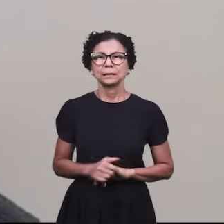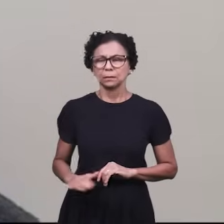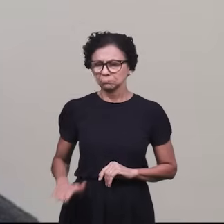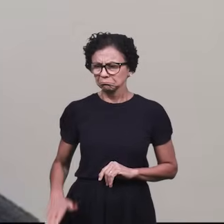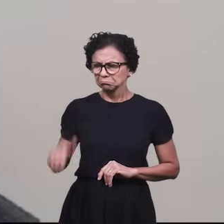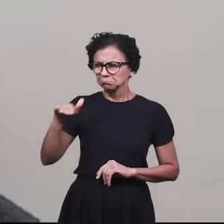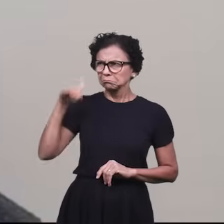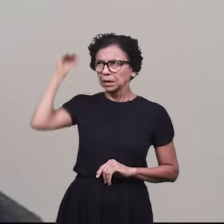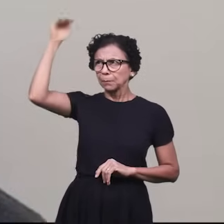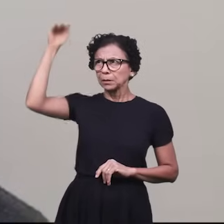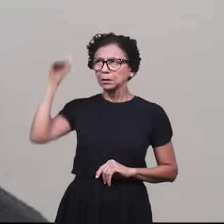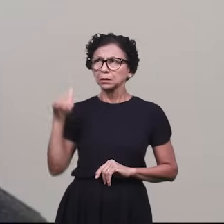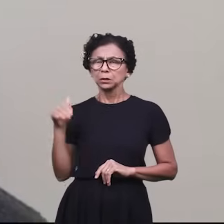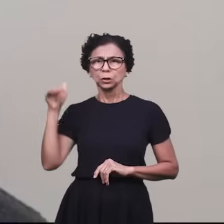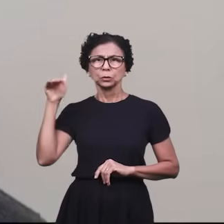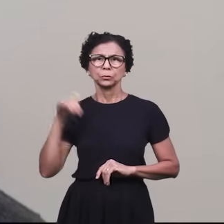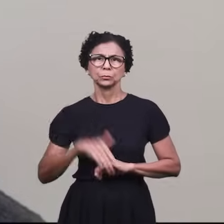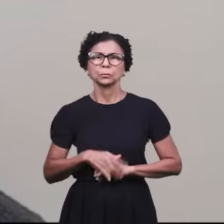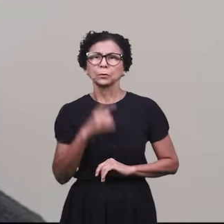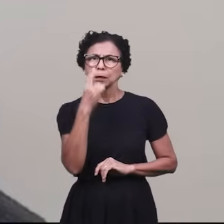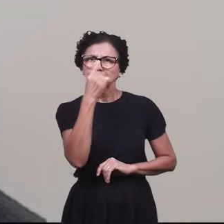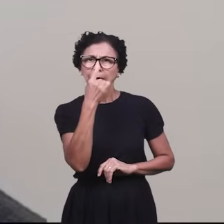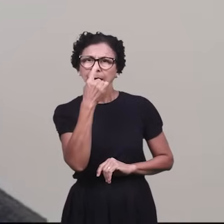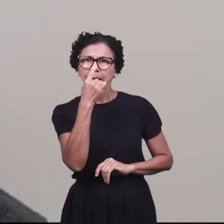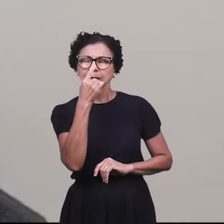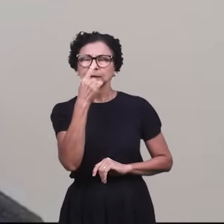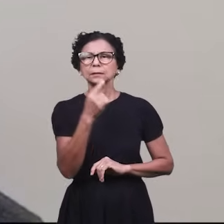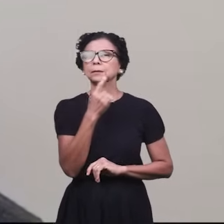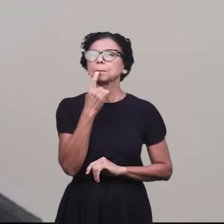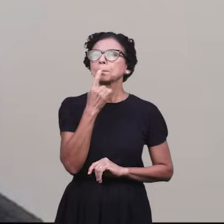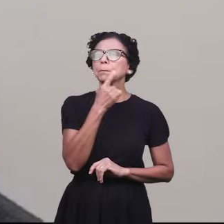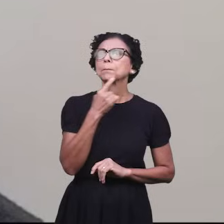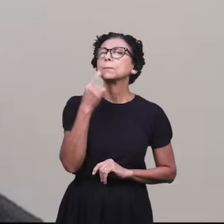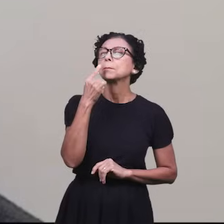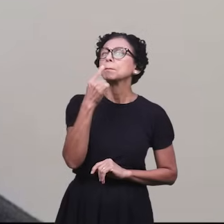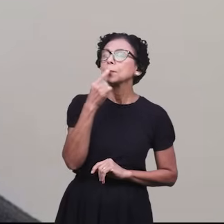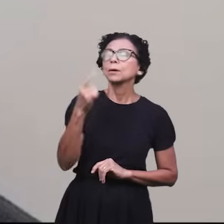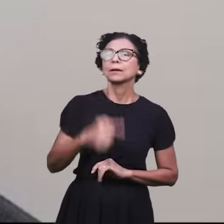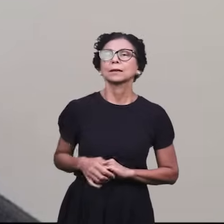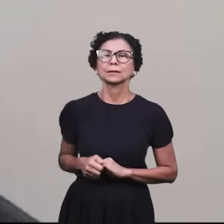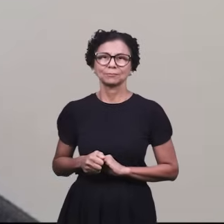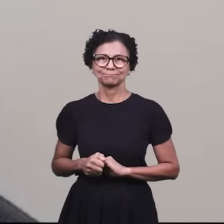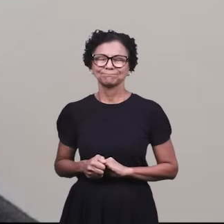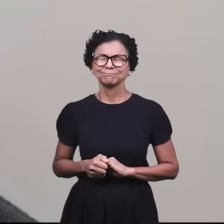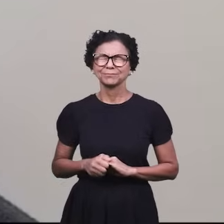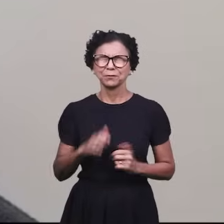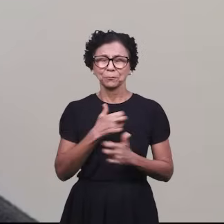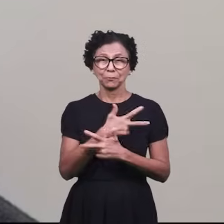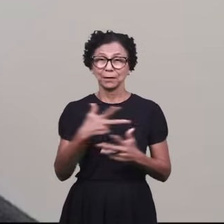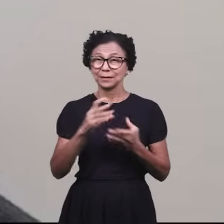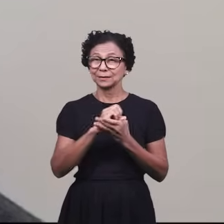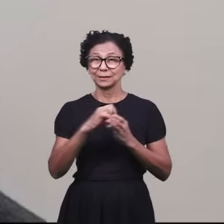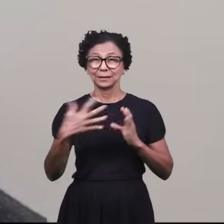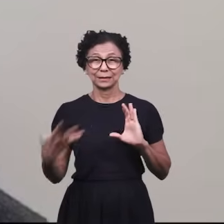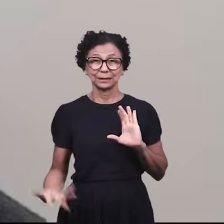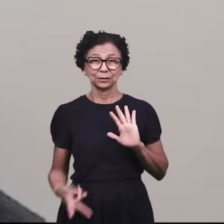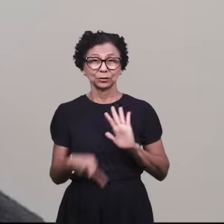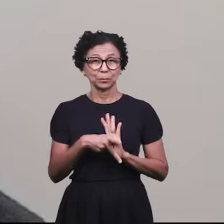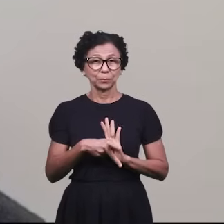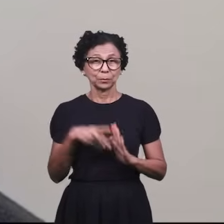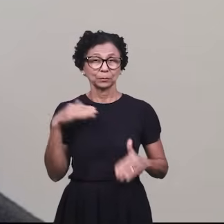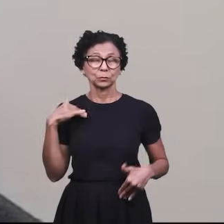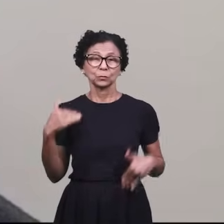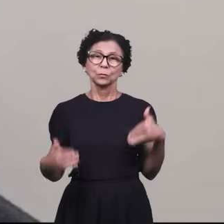cor da pele, a estatura, o formato do nariz, o formato dos lábios,